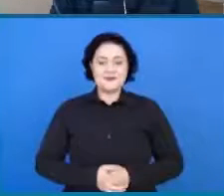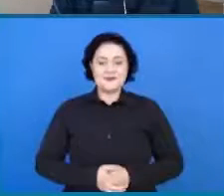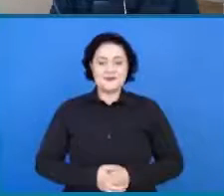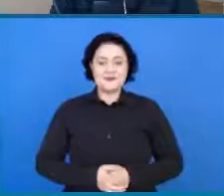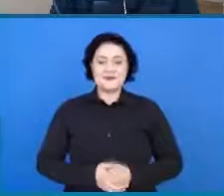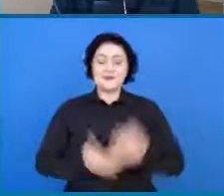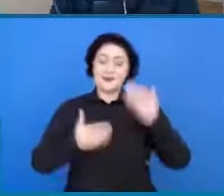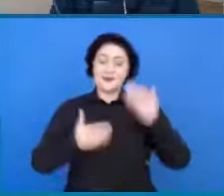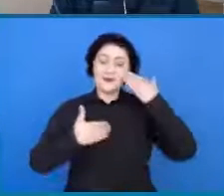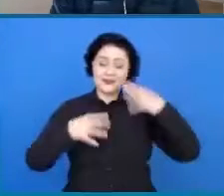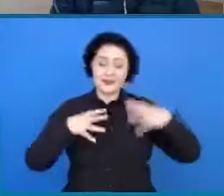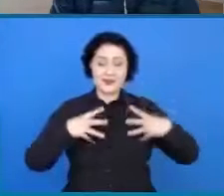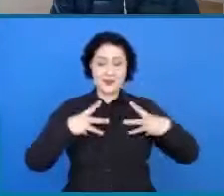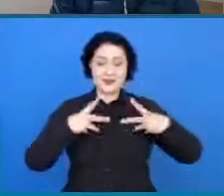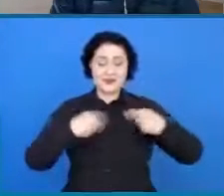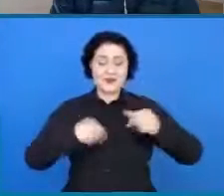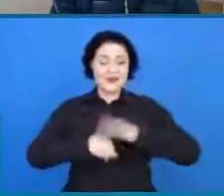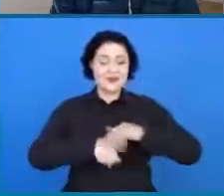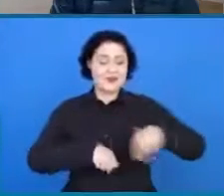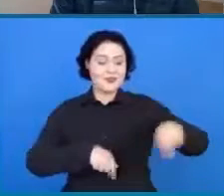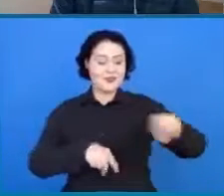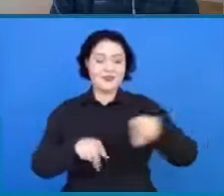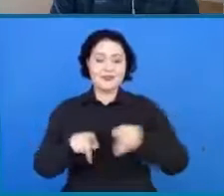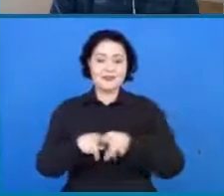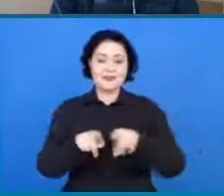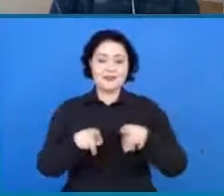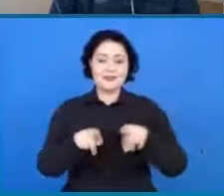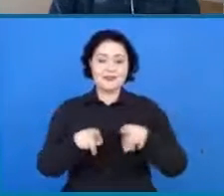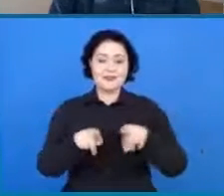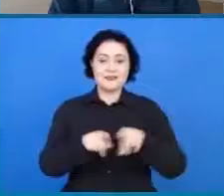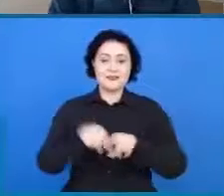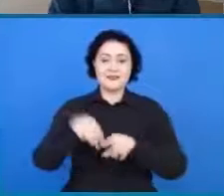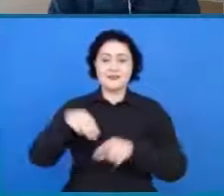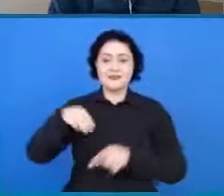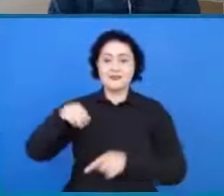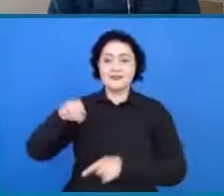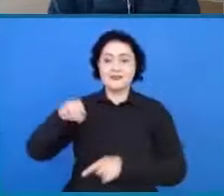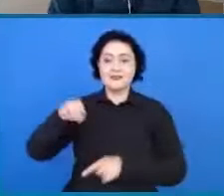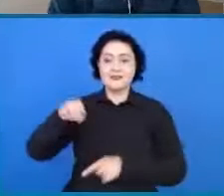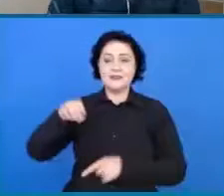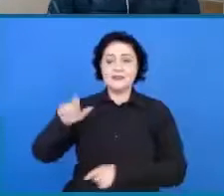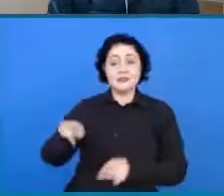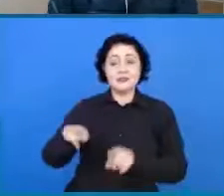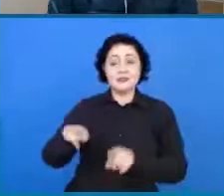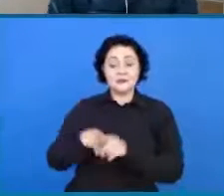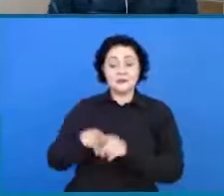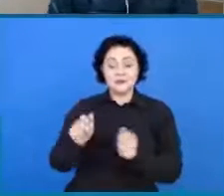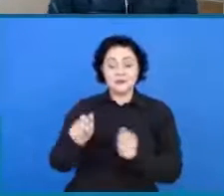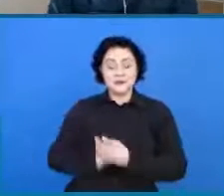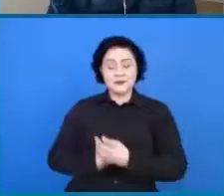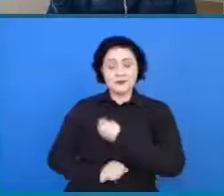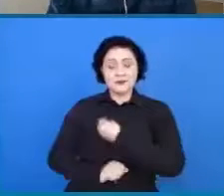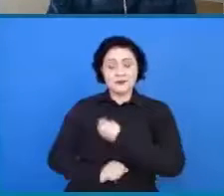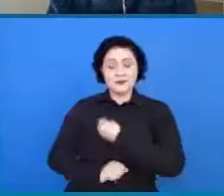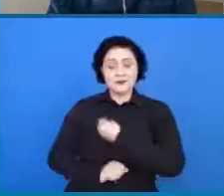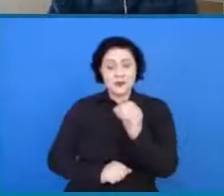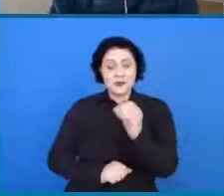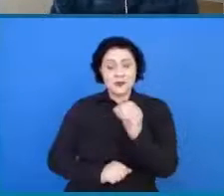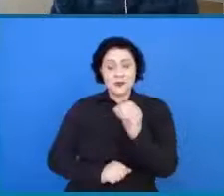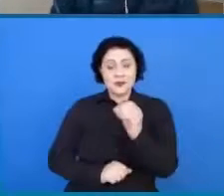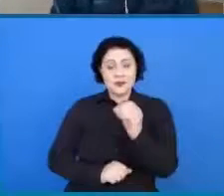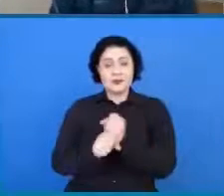agradecer a todos vocês A Malena convivemos nesses 30 anos